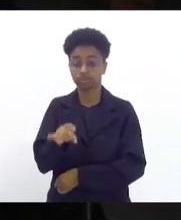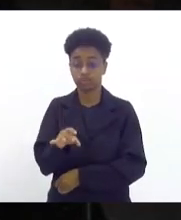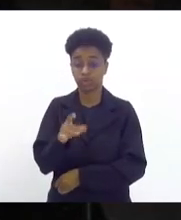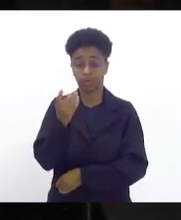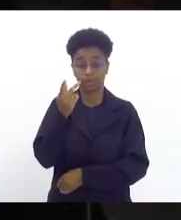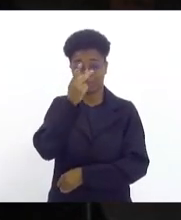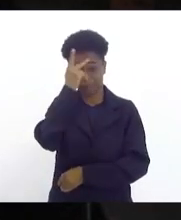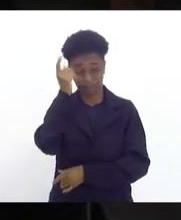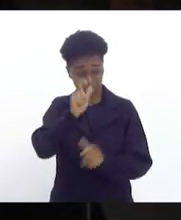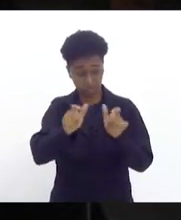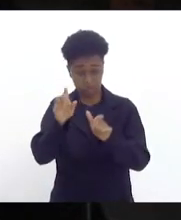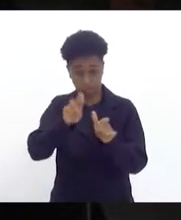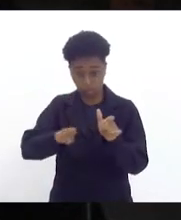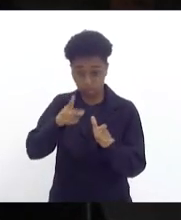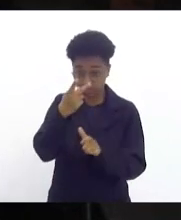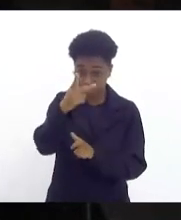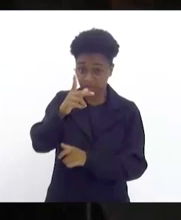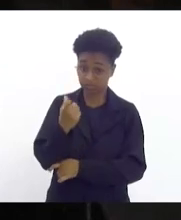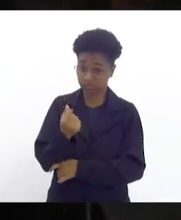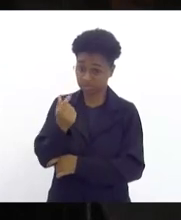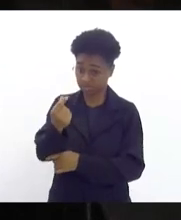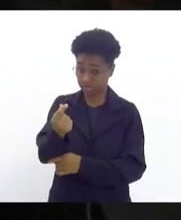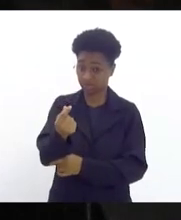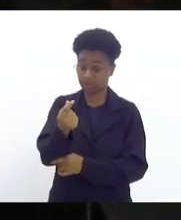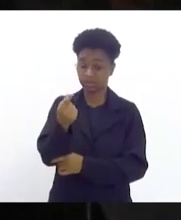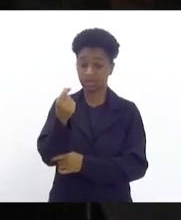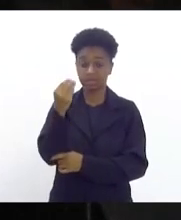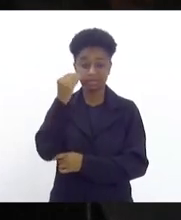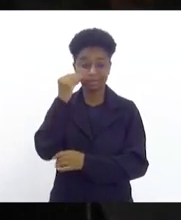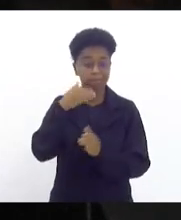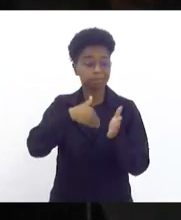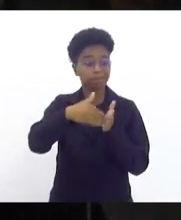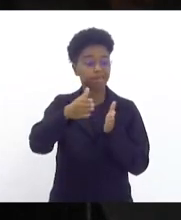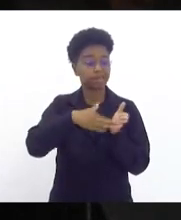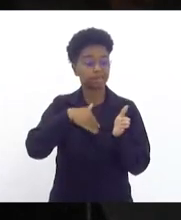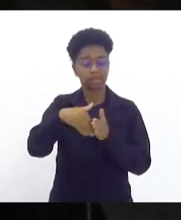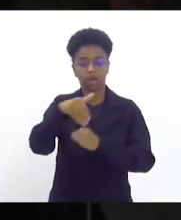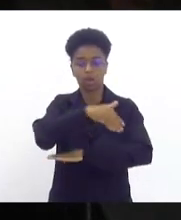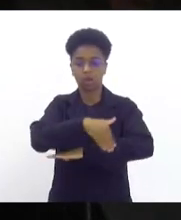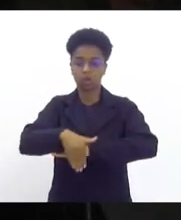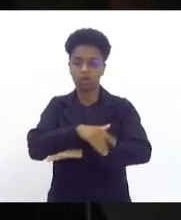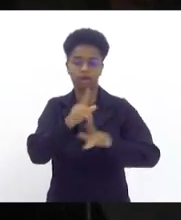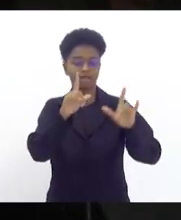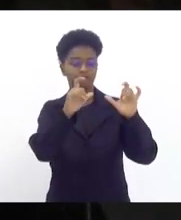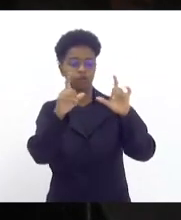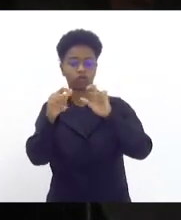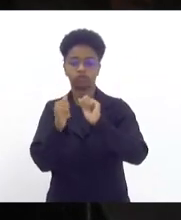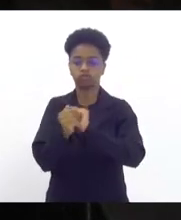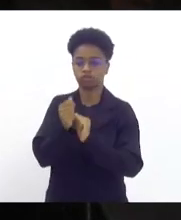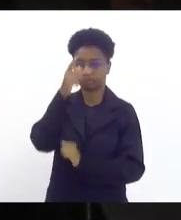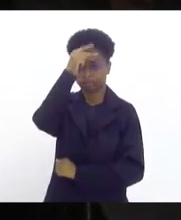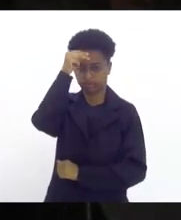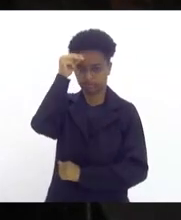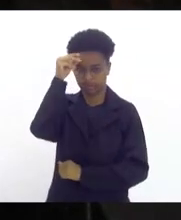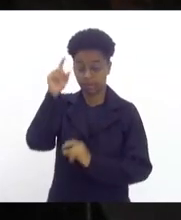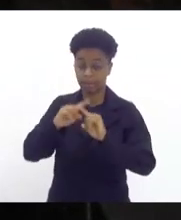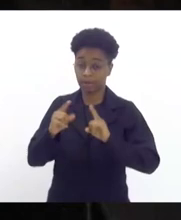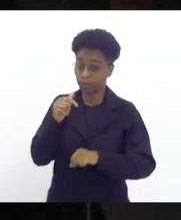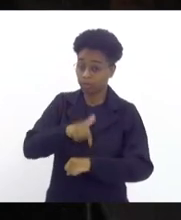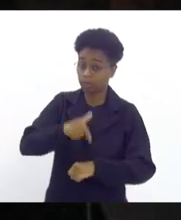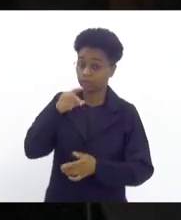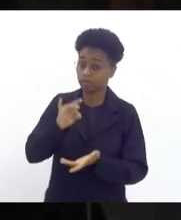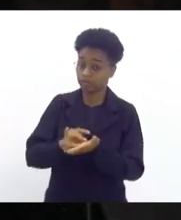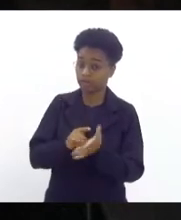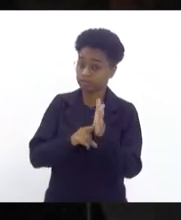com o seu dinheiro foram lá pintar meio fio e saem na foto ao lado do prefeito mas na hora de